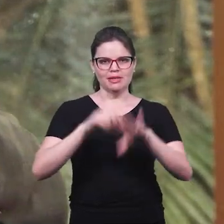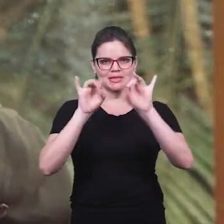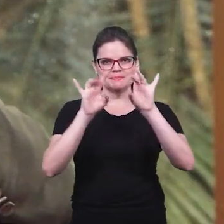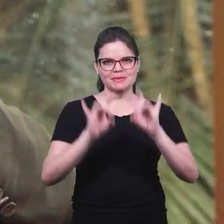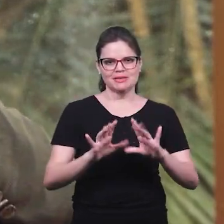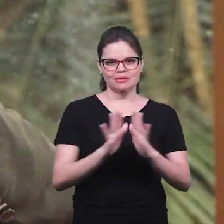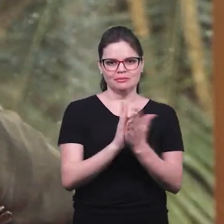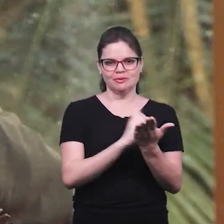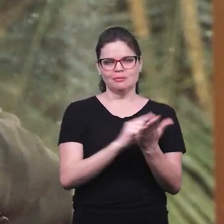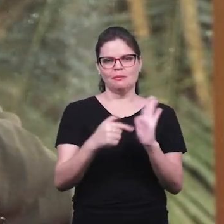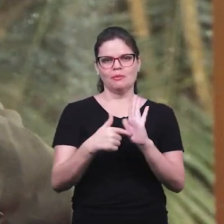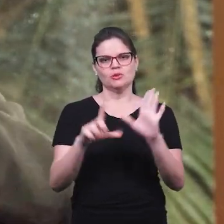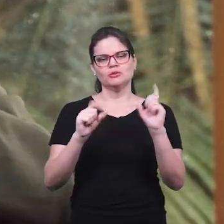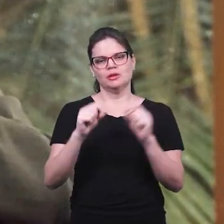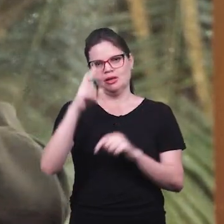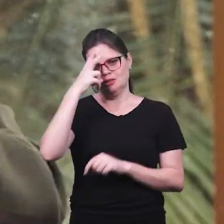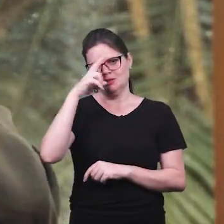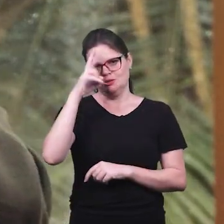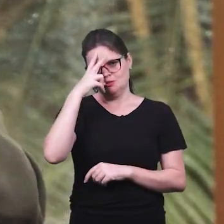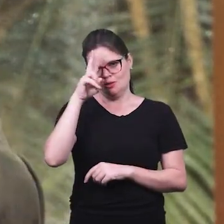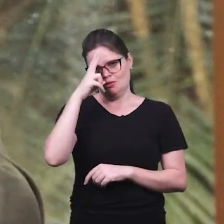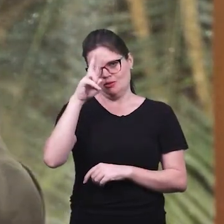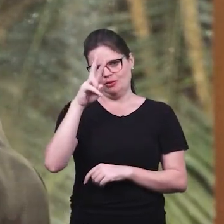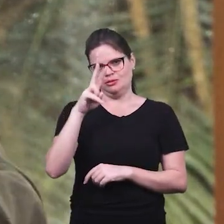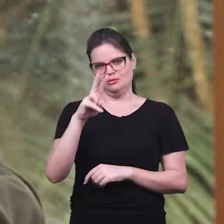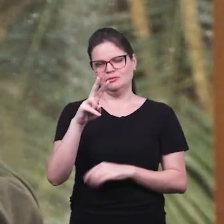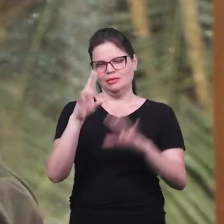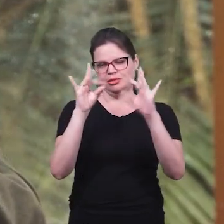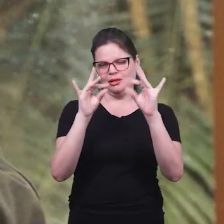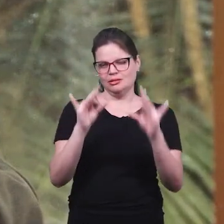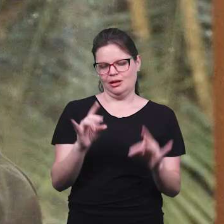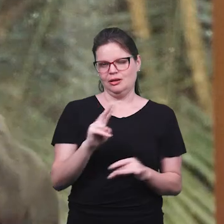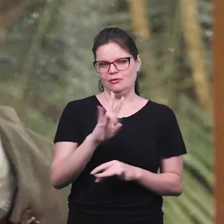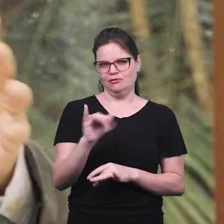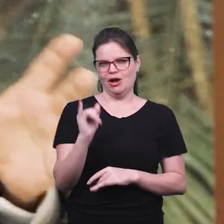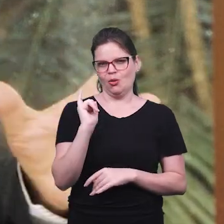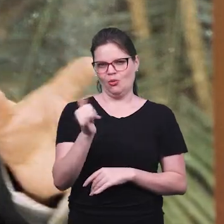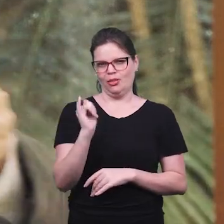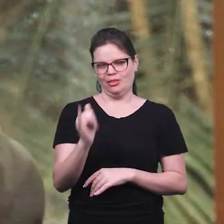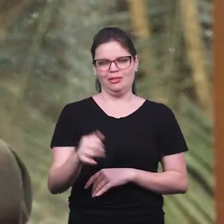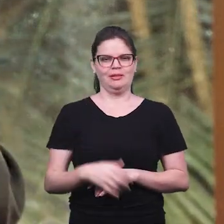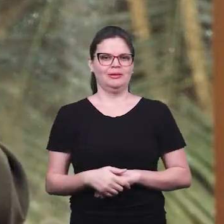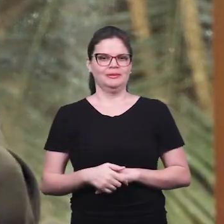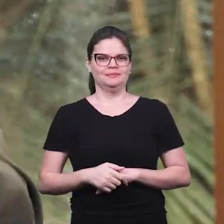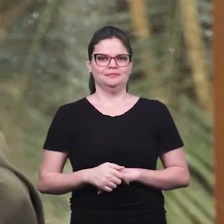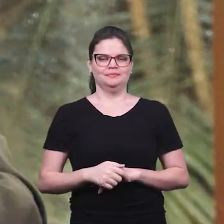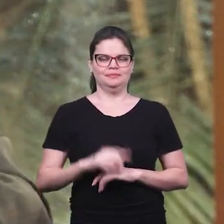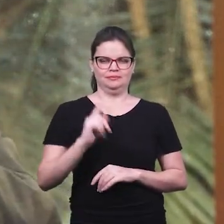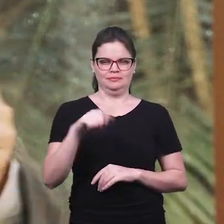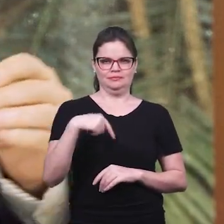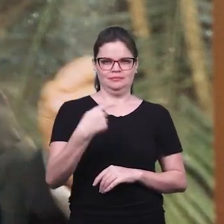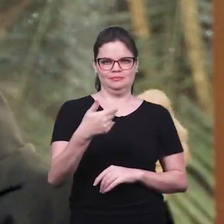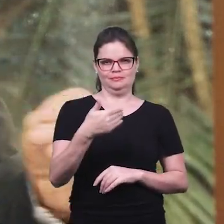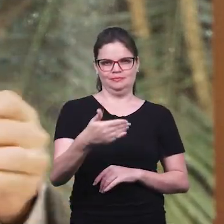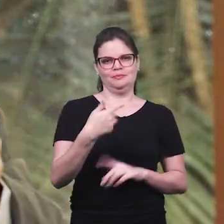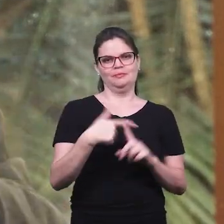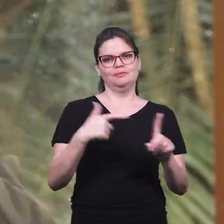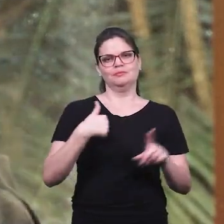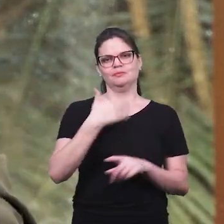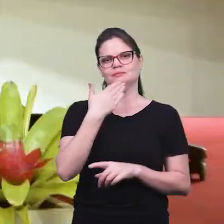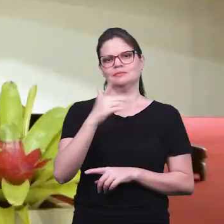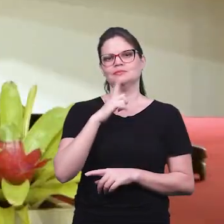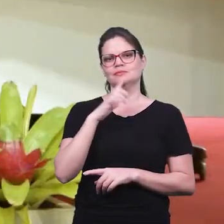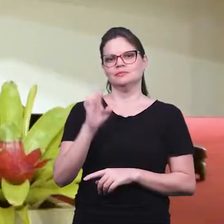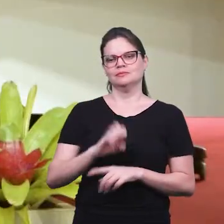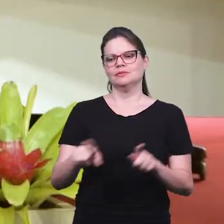para começar uma história contada com mais detalhes. Mas eu gostaria ainda, pastor Luiz Eugênio,